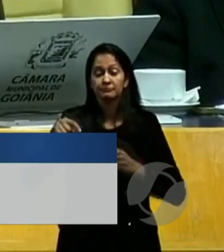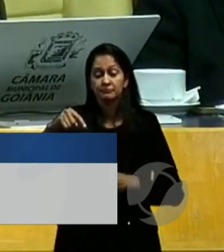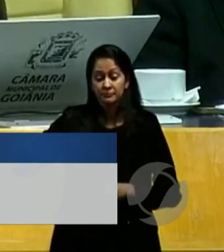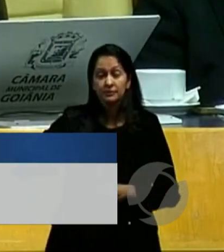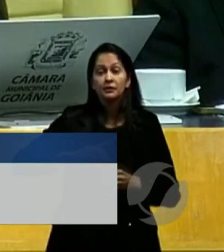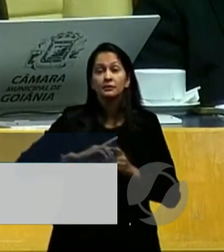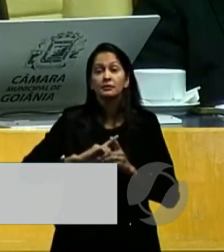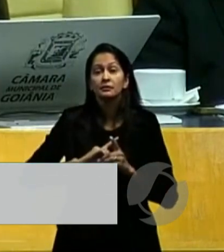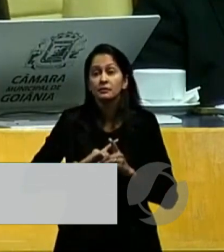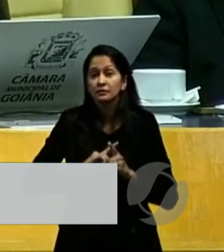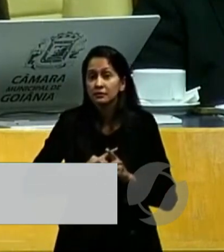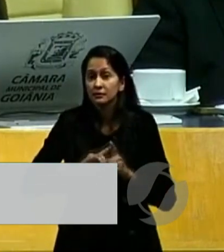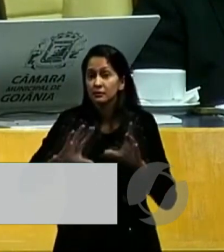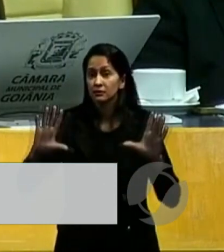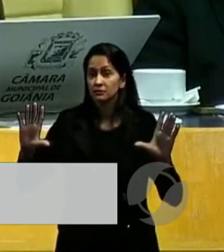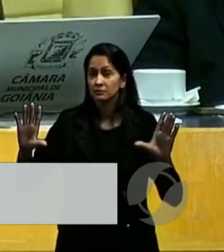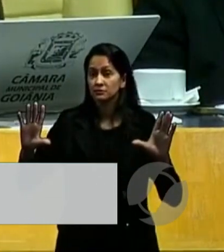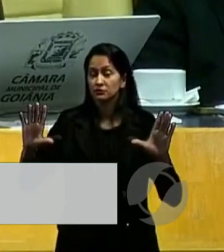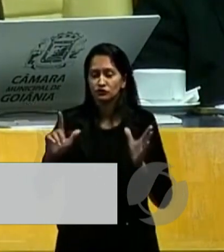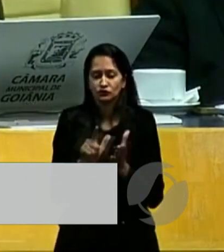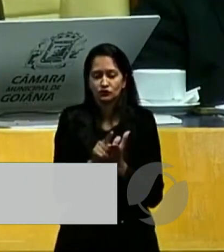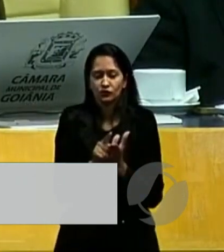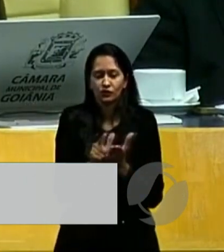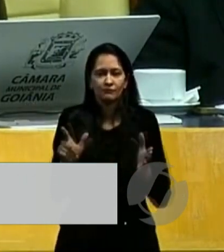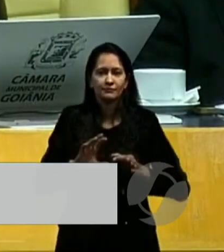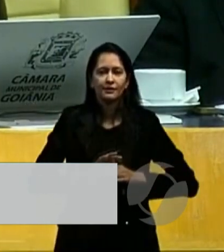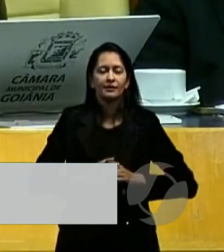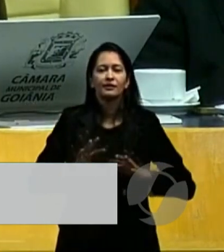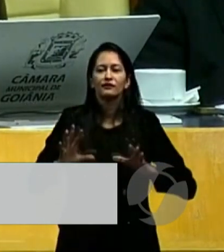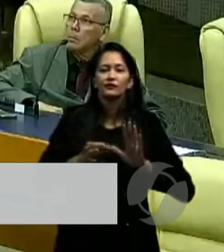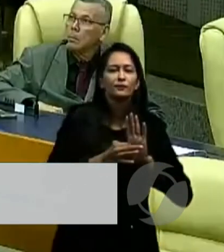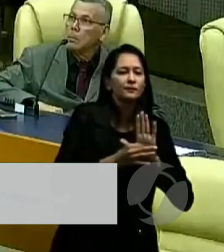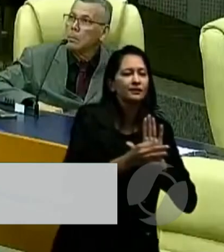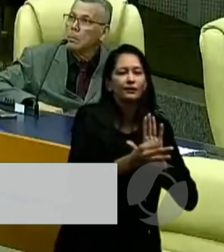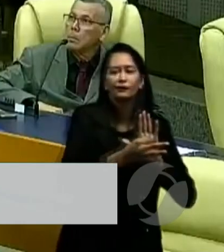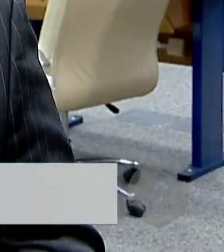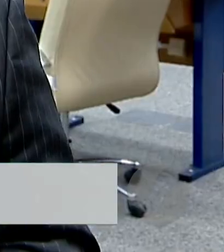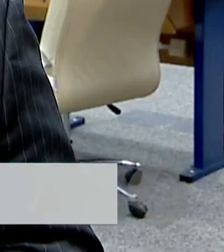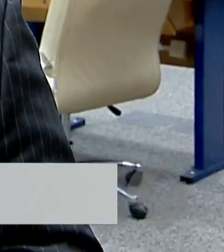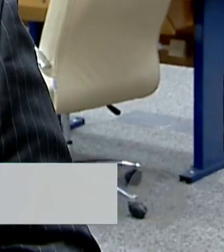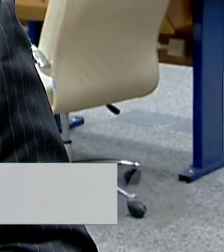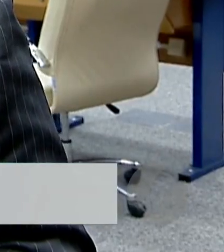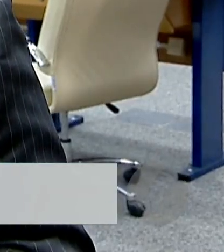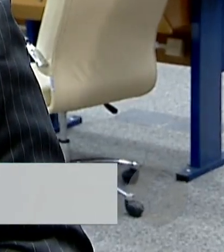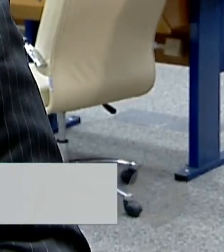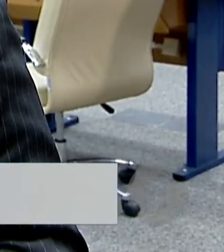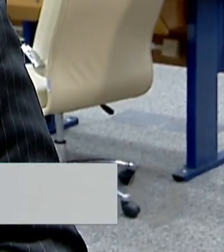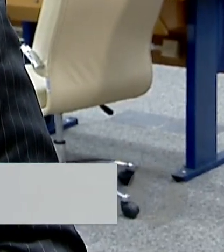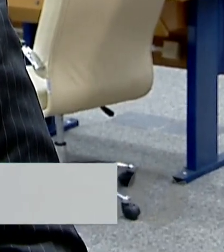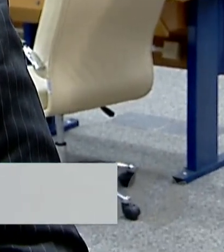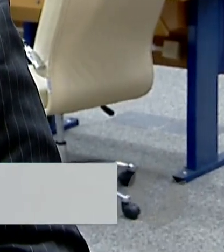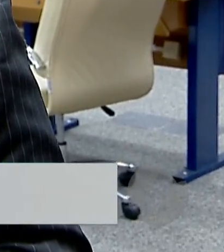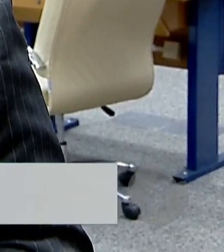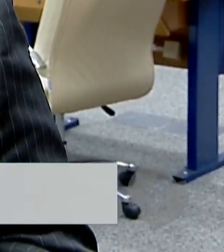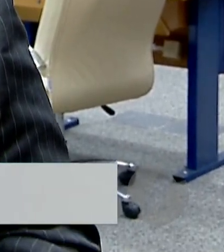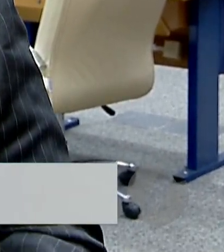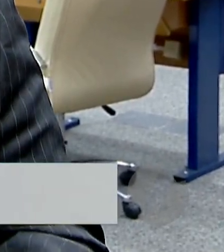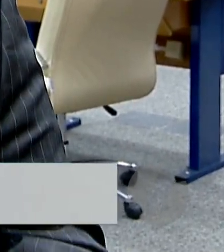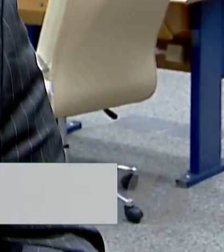Direito a livre liberdade de imprensa sempre será respeitada nessa casa. É profundamente lamentável